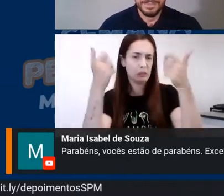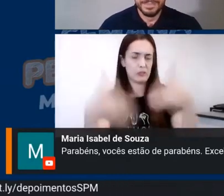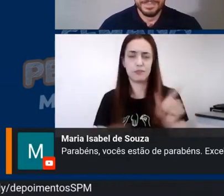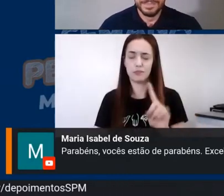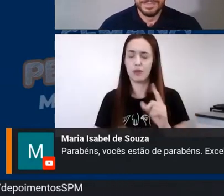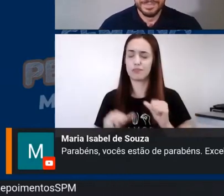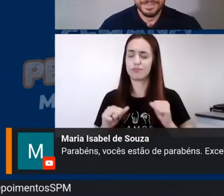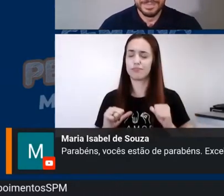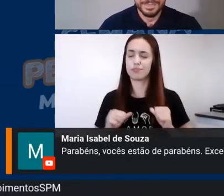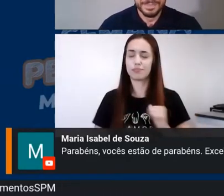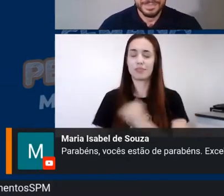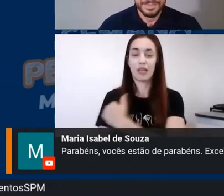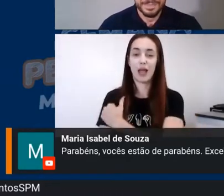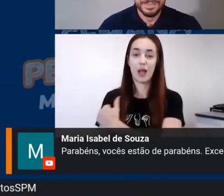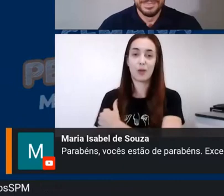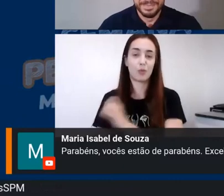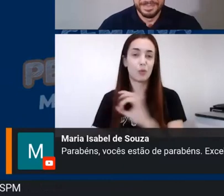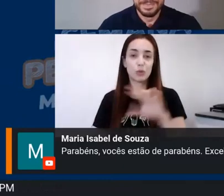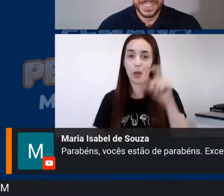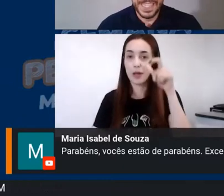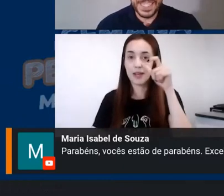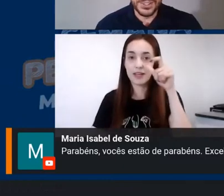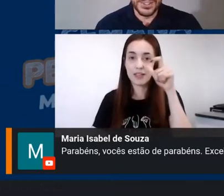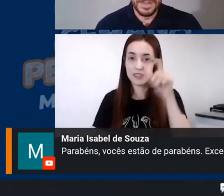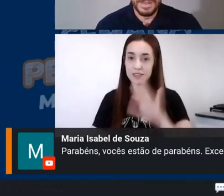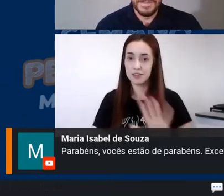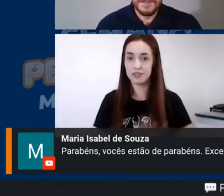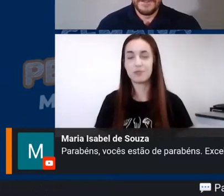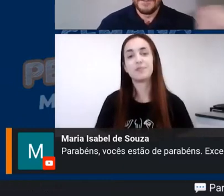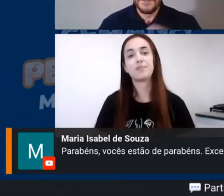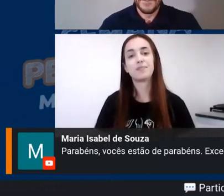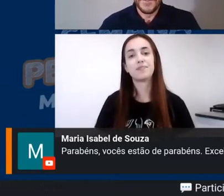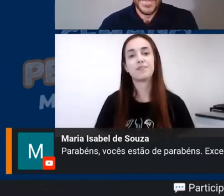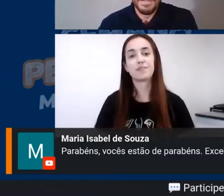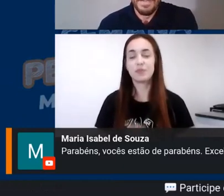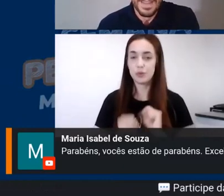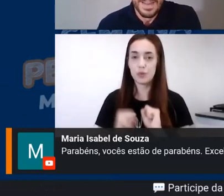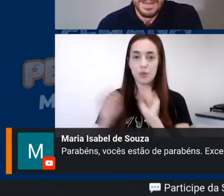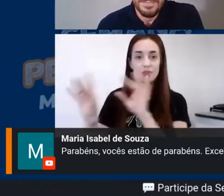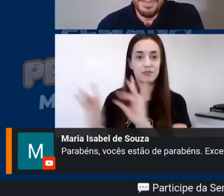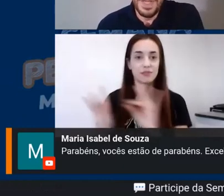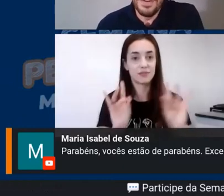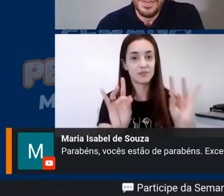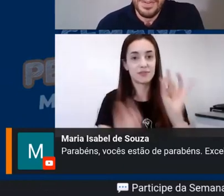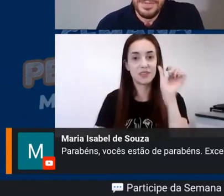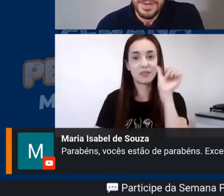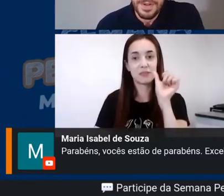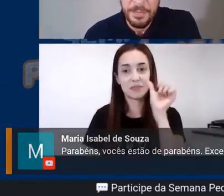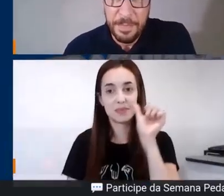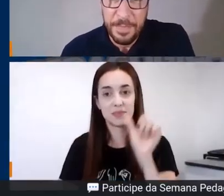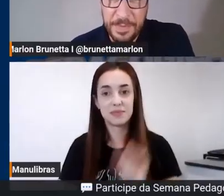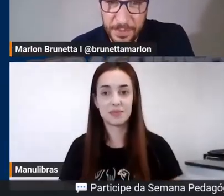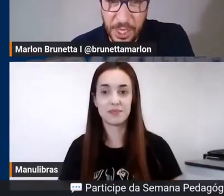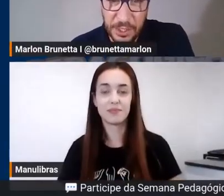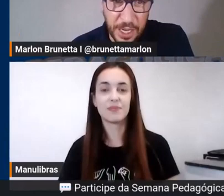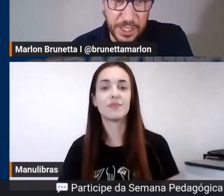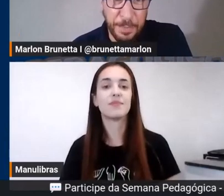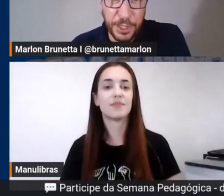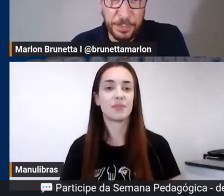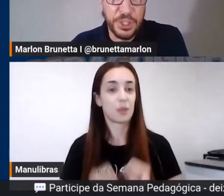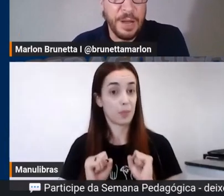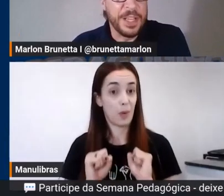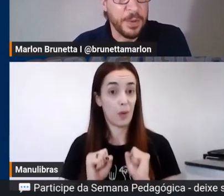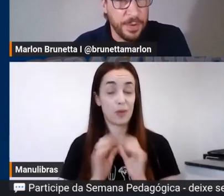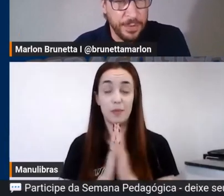que é a apresentação oficial da Roberta, né, Roberta? Acho que sim, posso puxar ela para a tela? Sim, claro, deve, meu Deus,